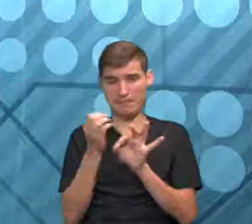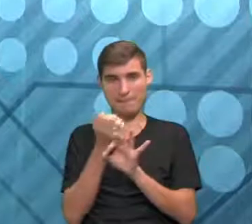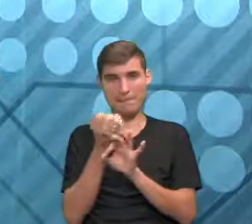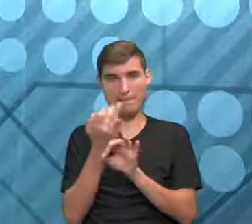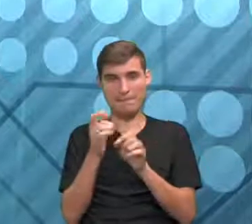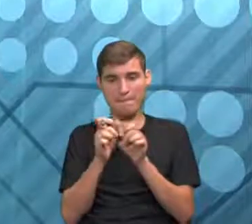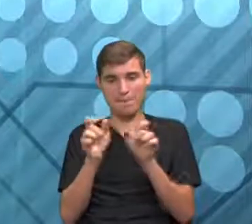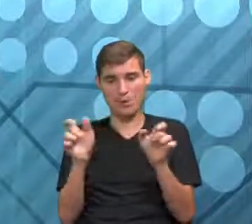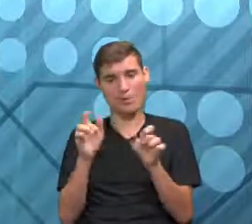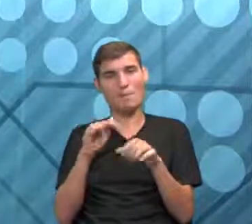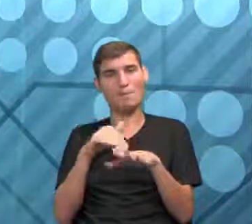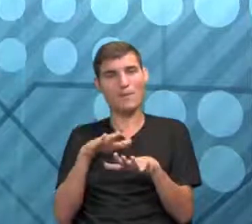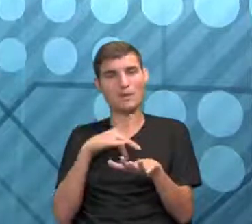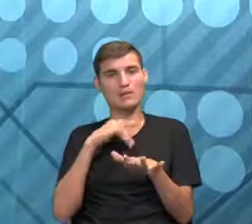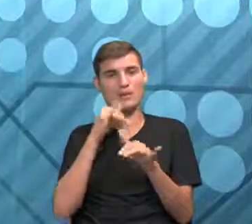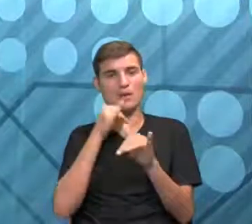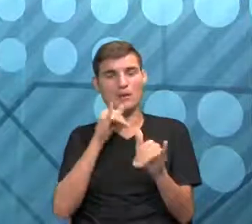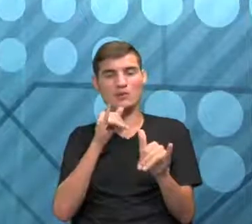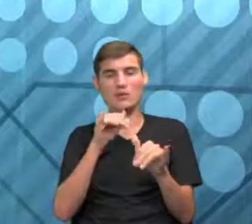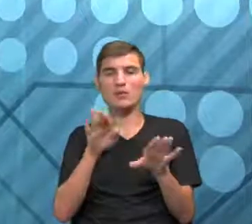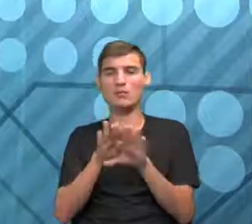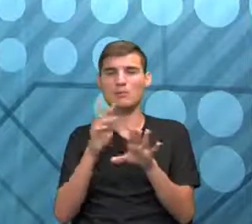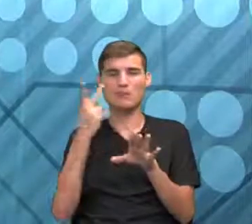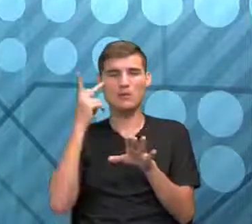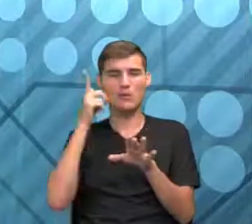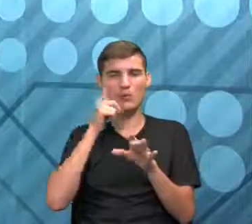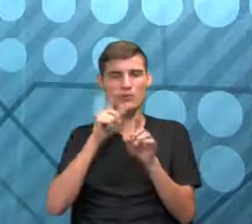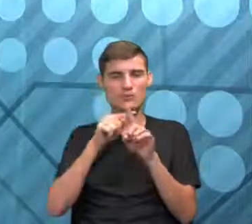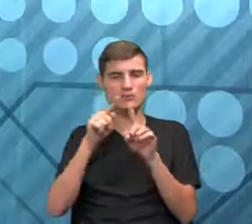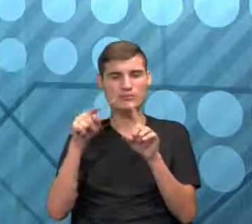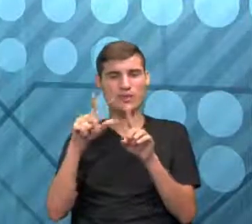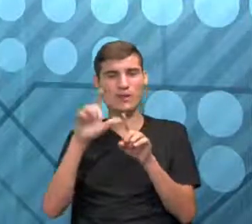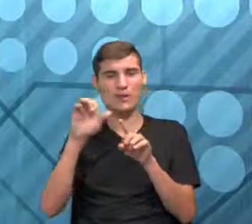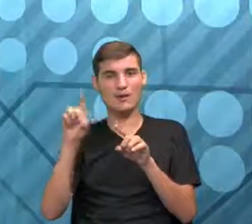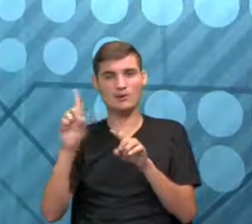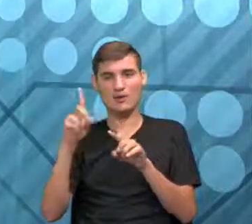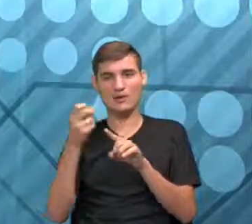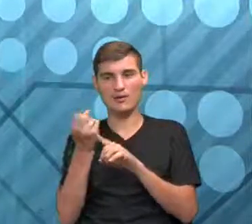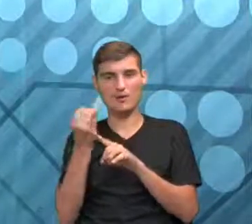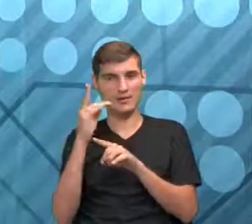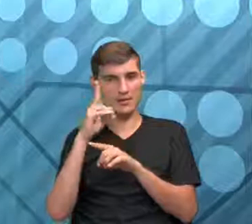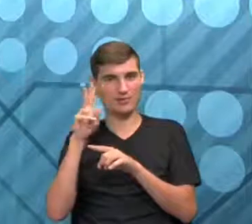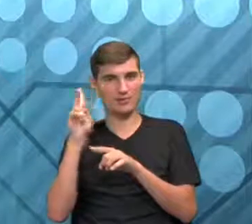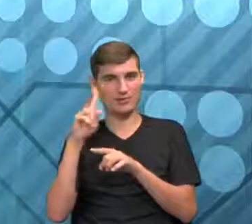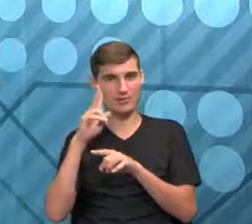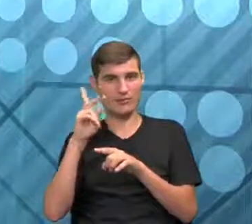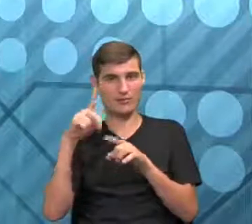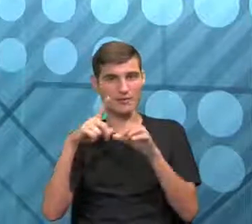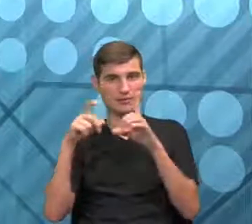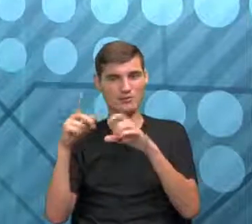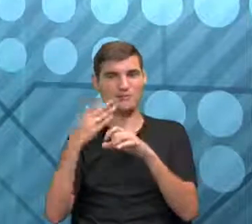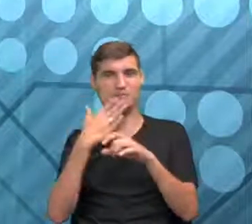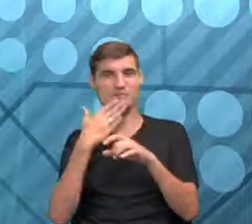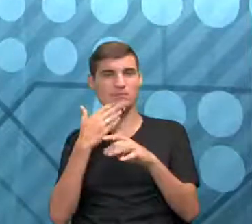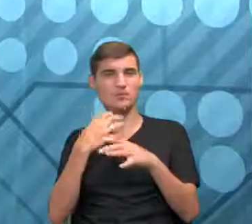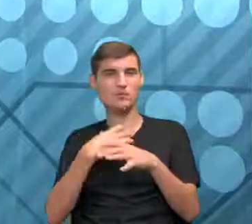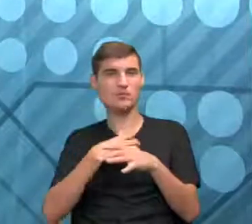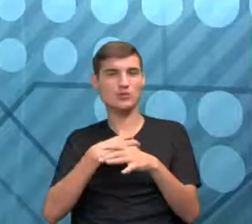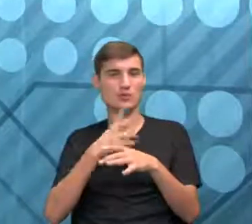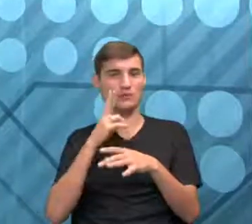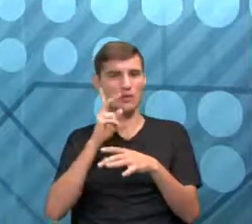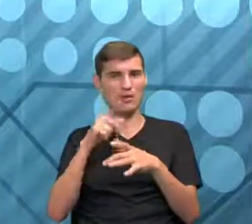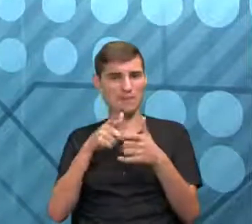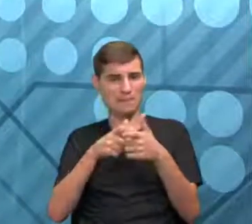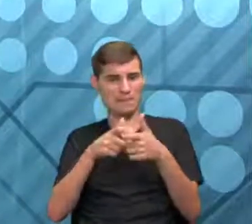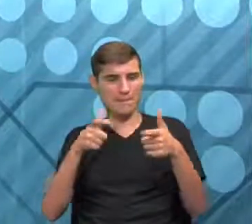fica energizado o motor. Ou então, para regular a intensidade do LED, que é o que está no GIF da imagem, que eu vou explicar um pouquinho melhor. Conforme